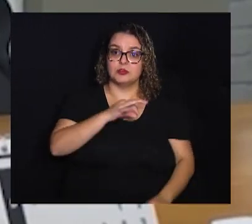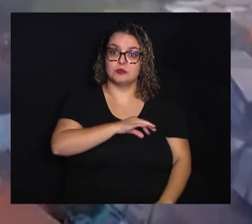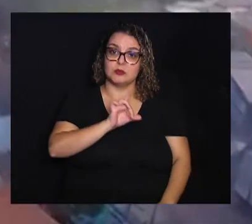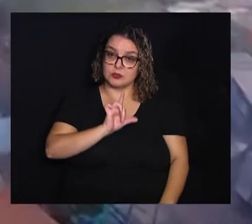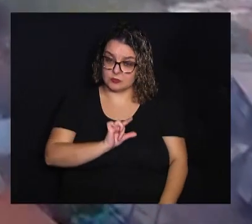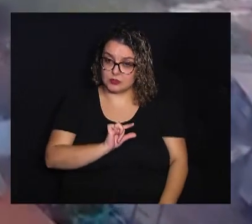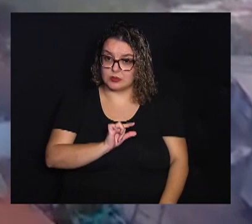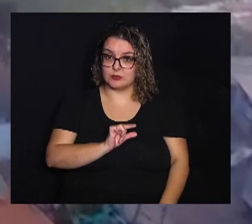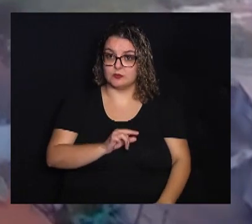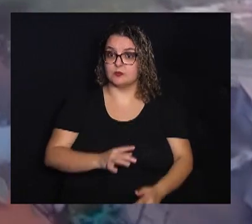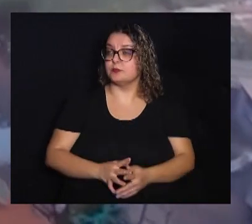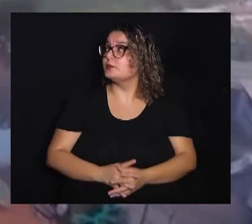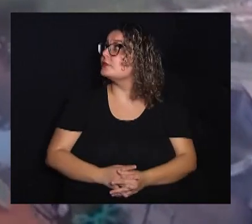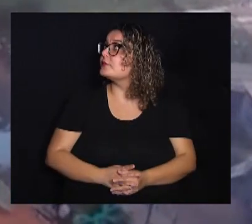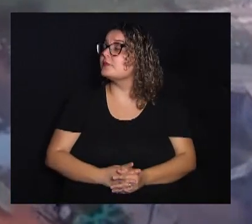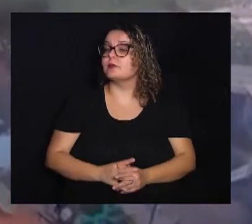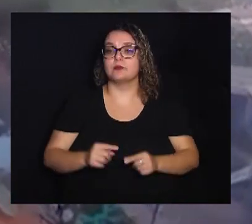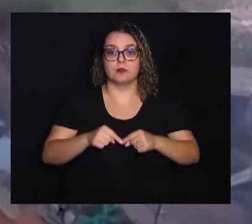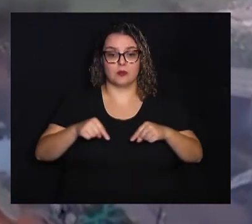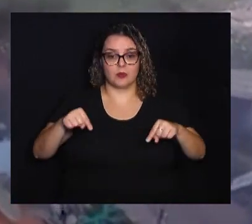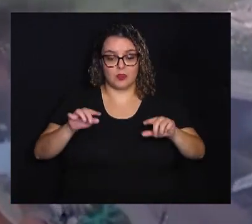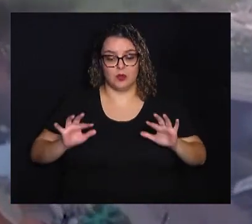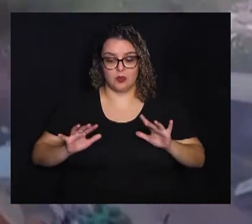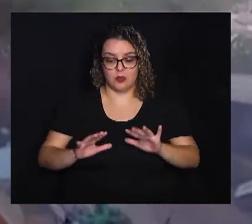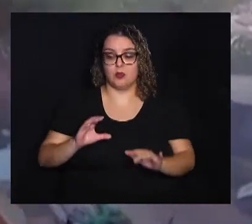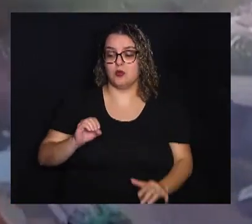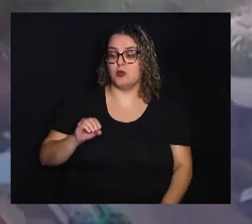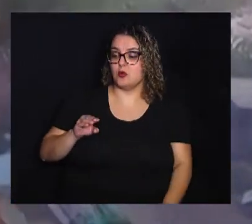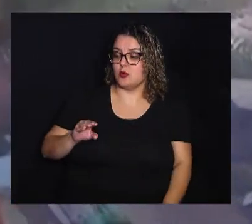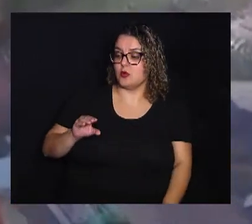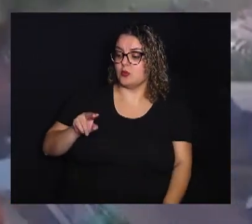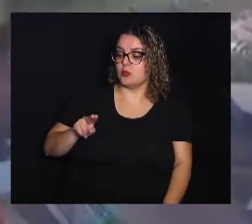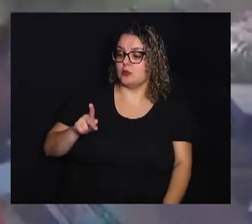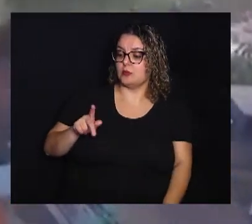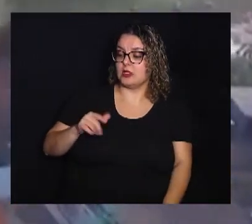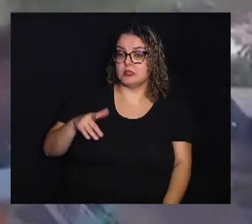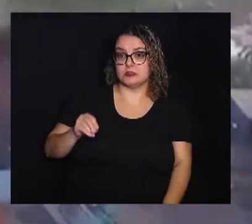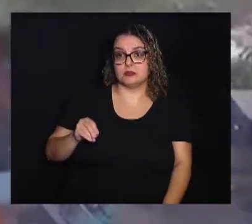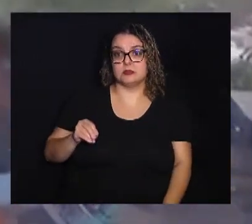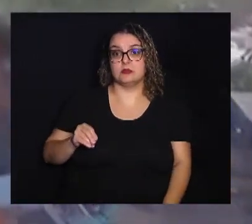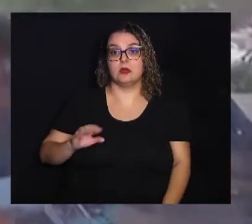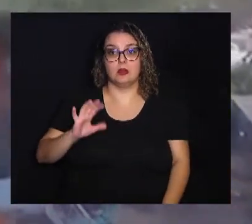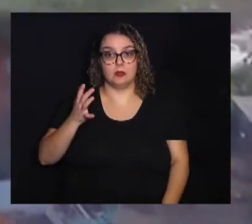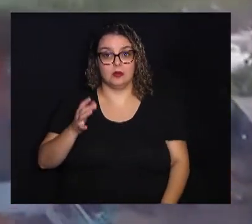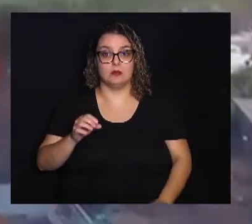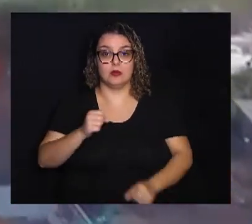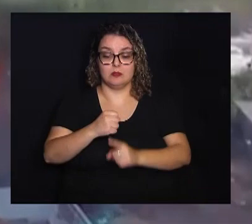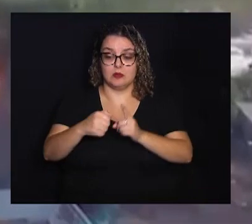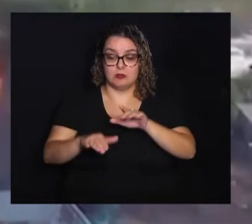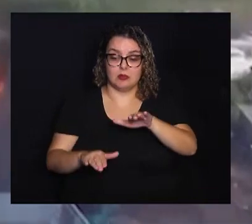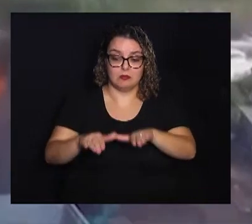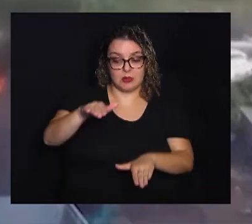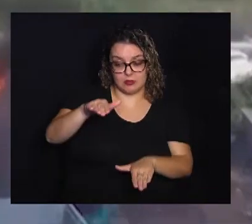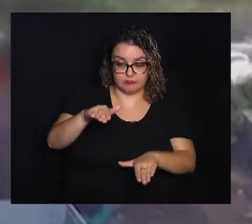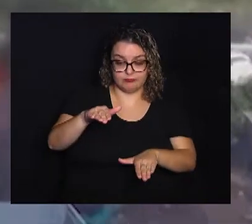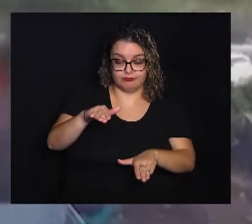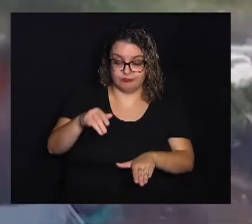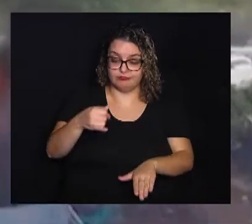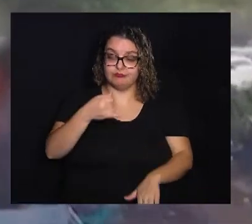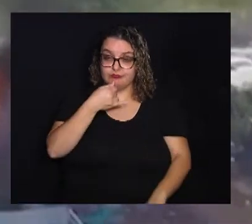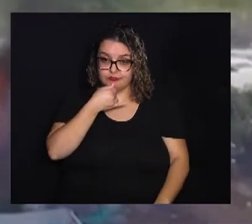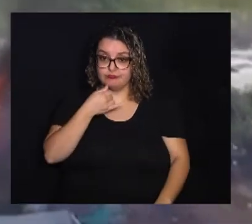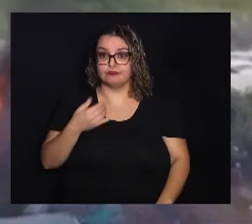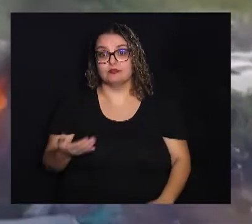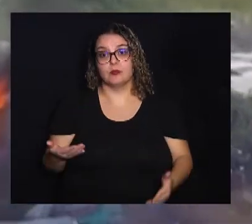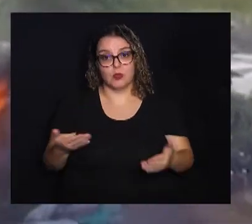Tá? Ocupações acontecem devido às desigualdades sociais, mas infelizmente hoje as autoridades